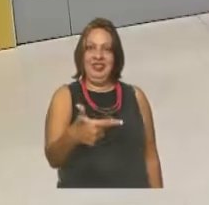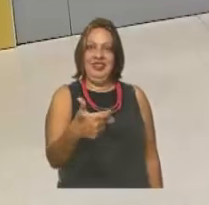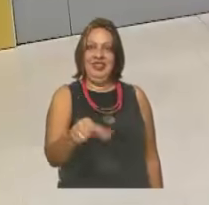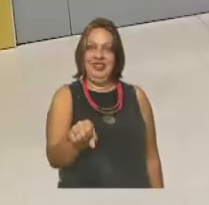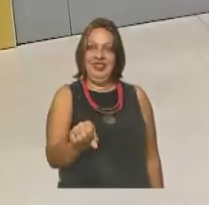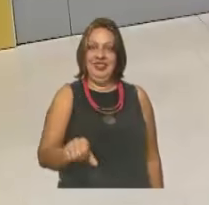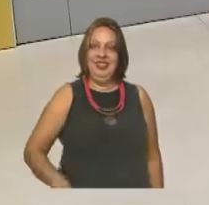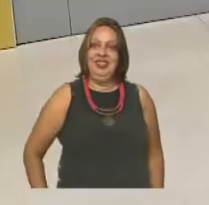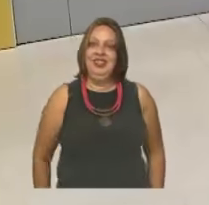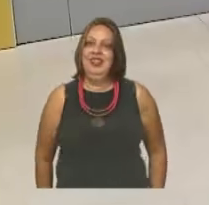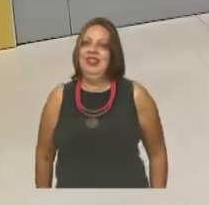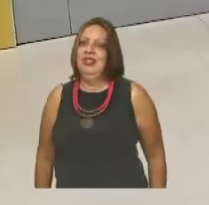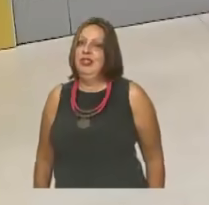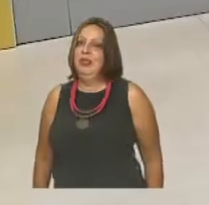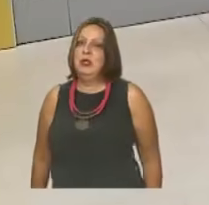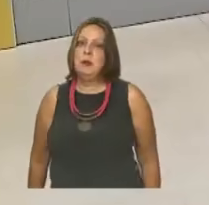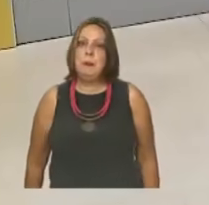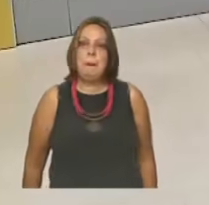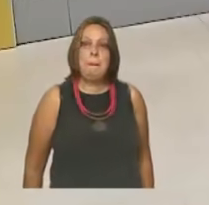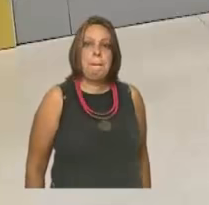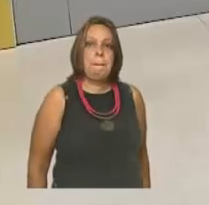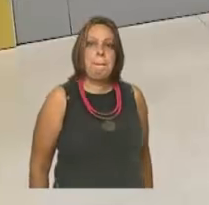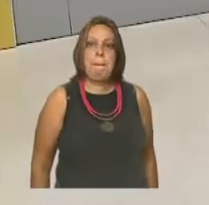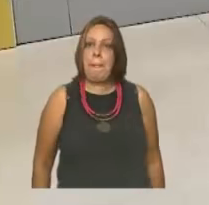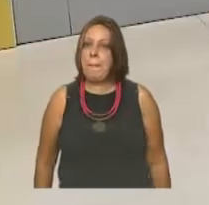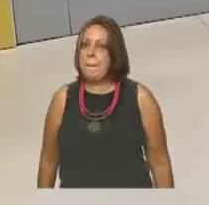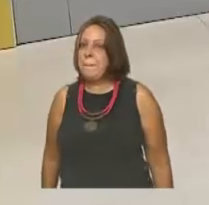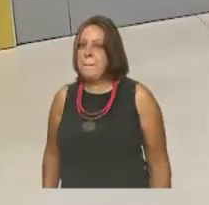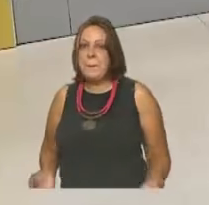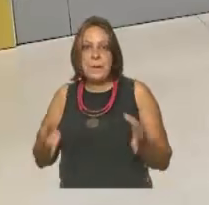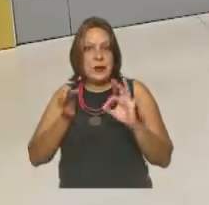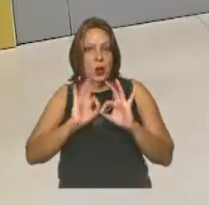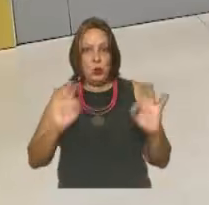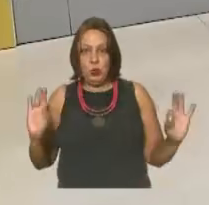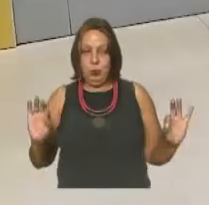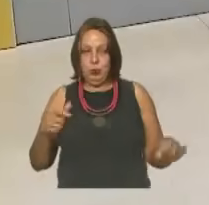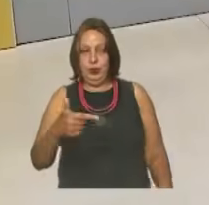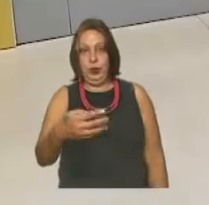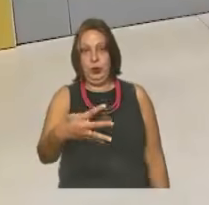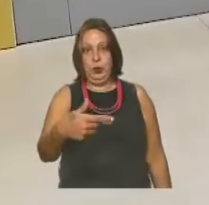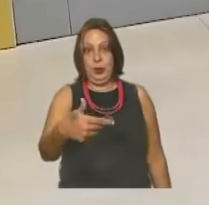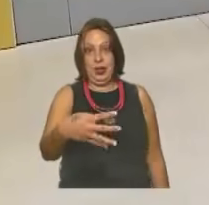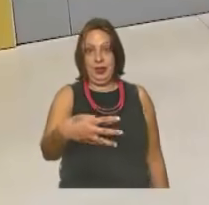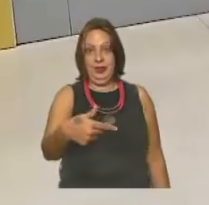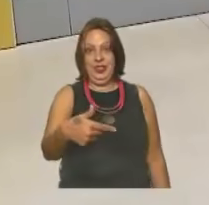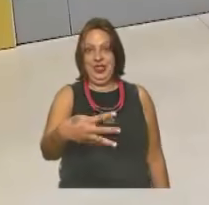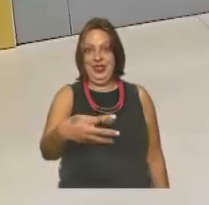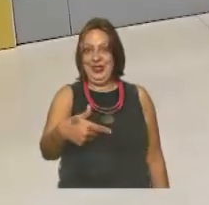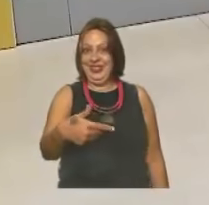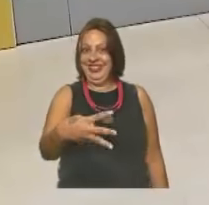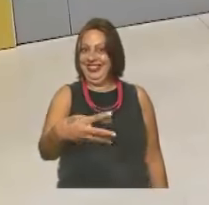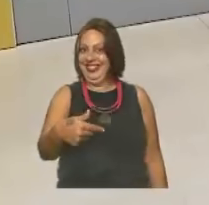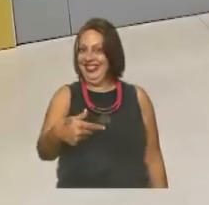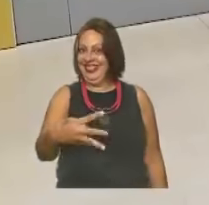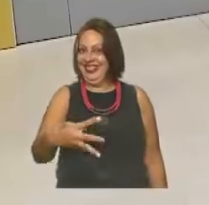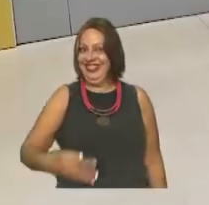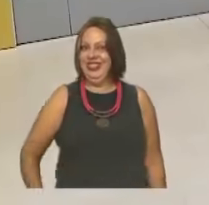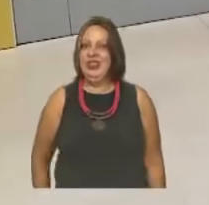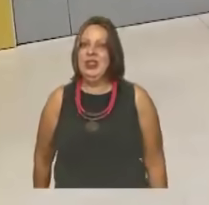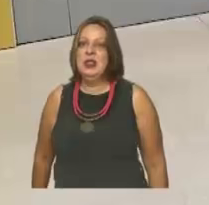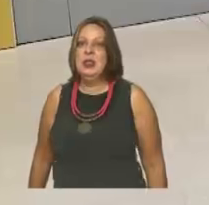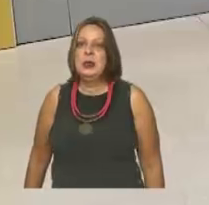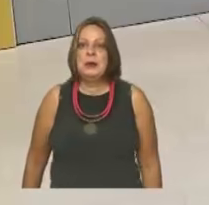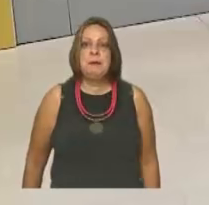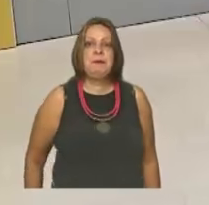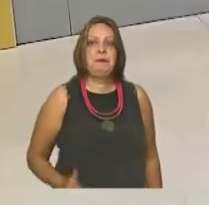29. 29, marcou, ótimo, marca também 24, 24, 24, subiu